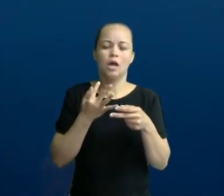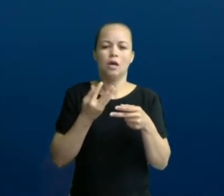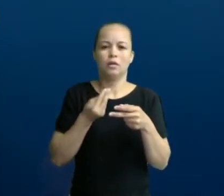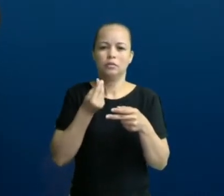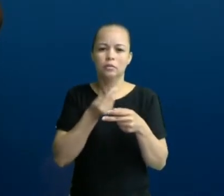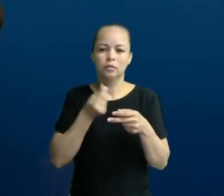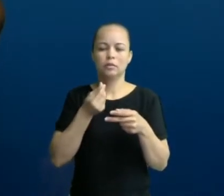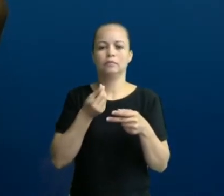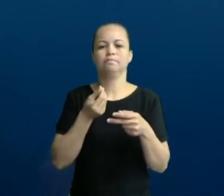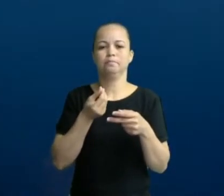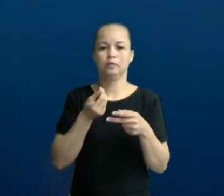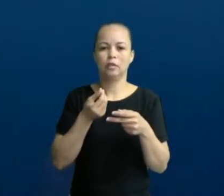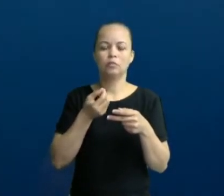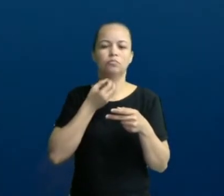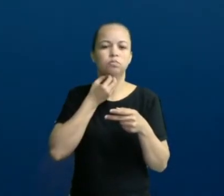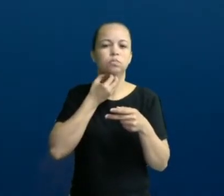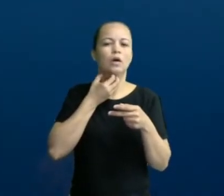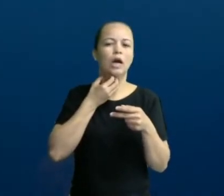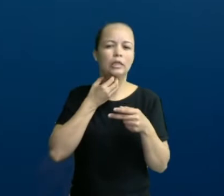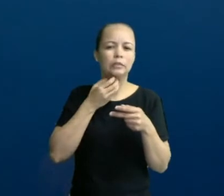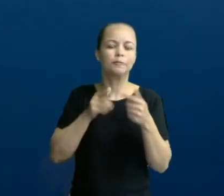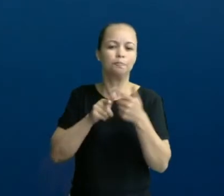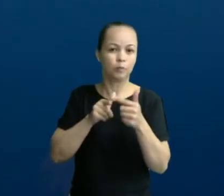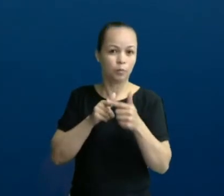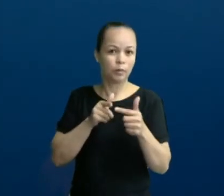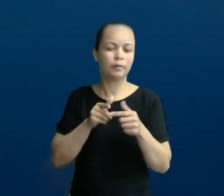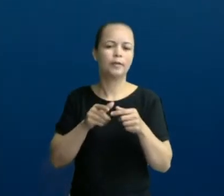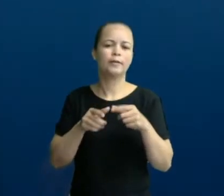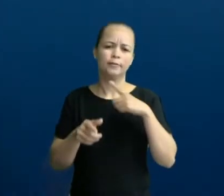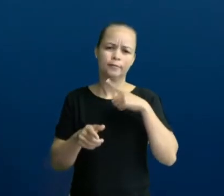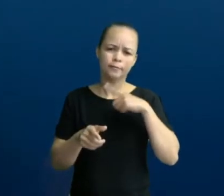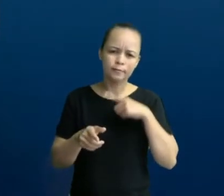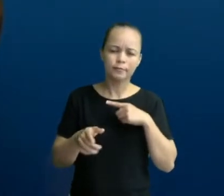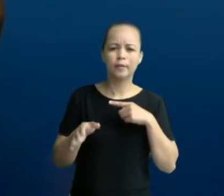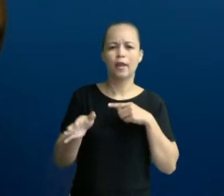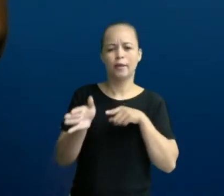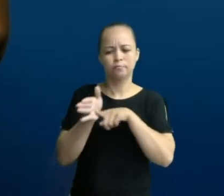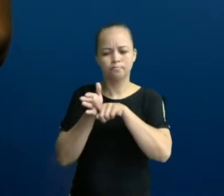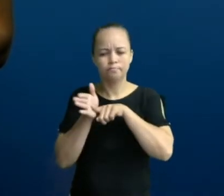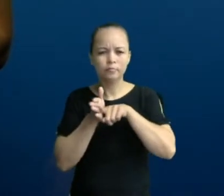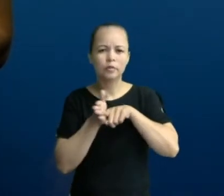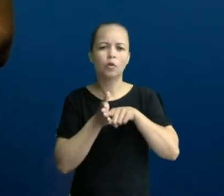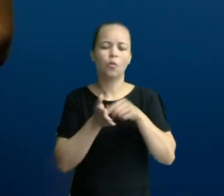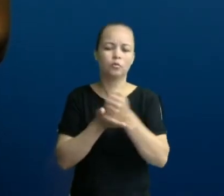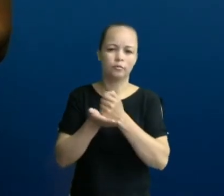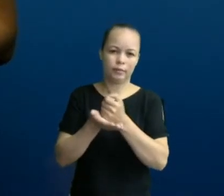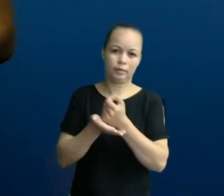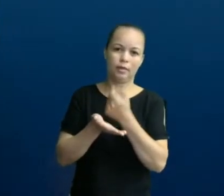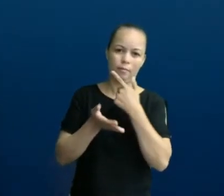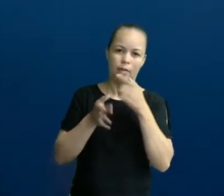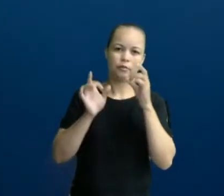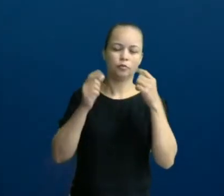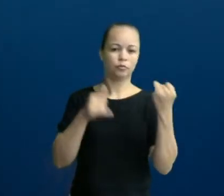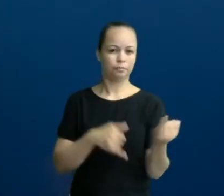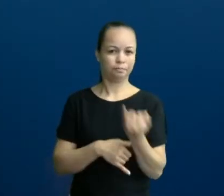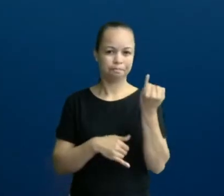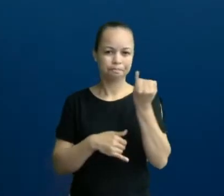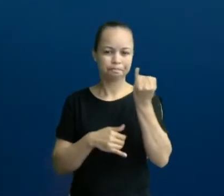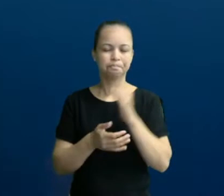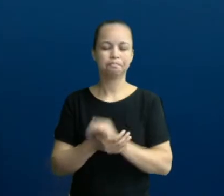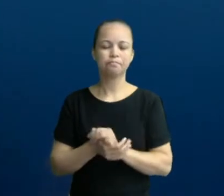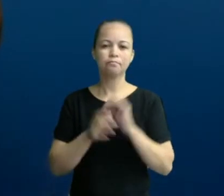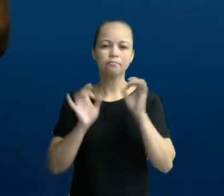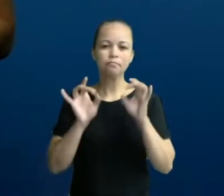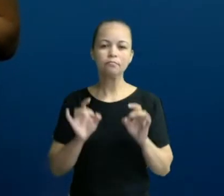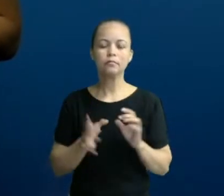vezes, irreversíveis. Tratamento também tem tratamento com o uso de medicamentos específicos, tá? É muito comum na região ali